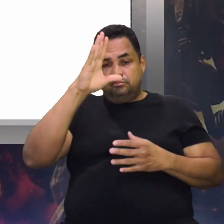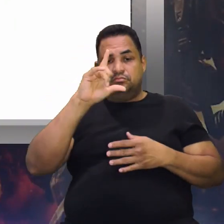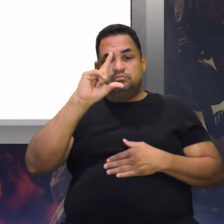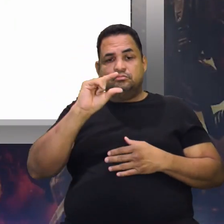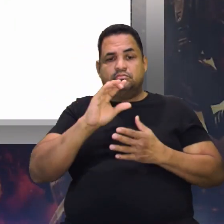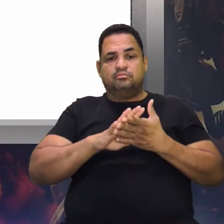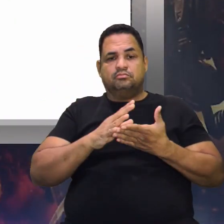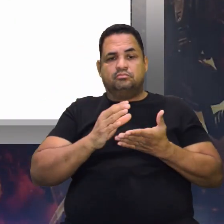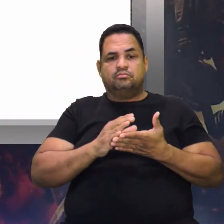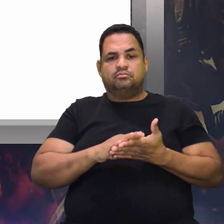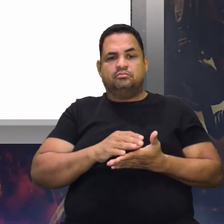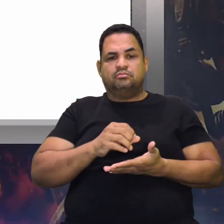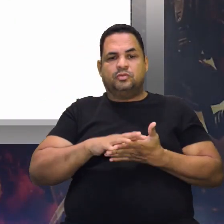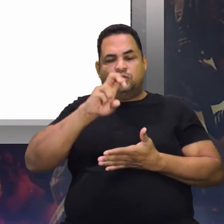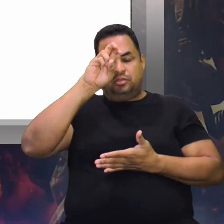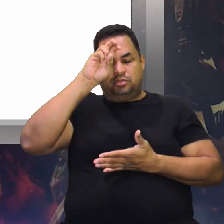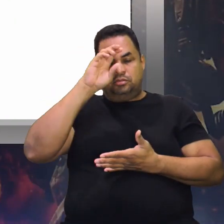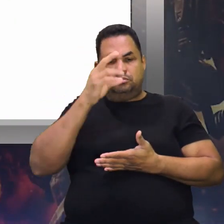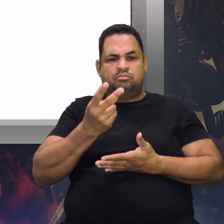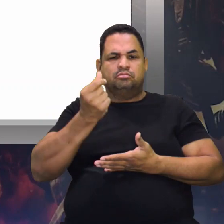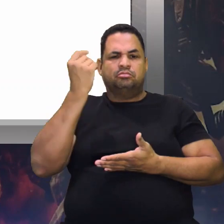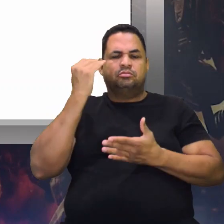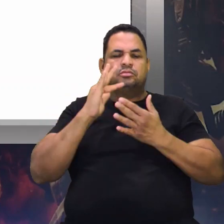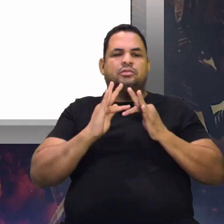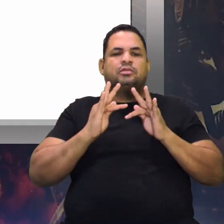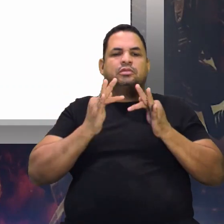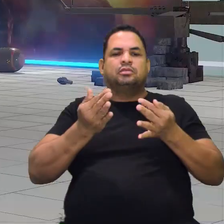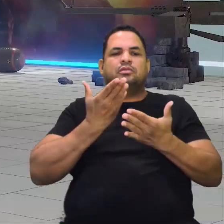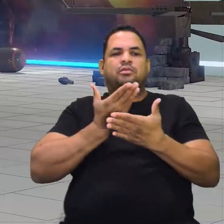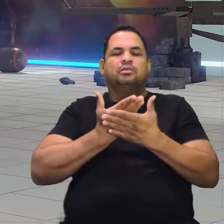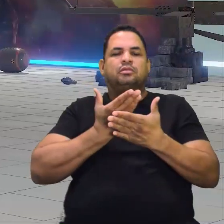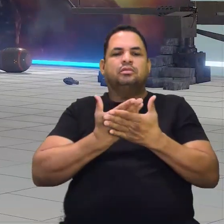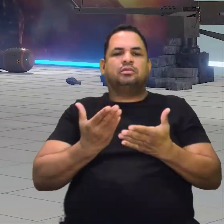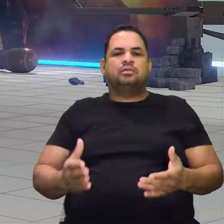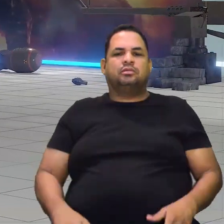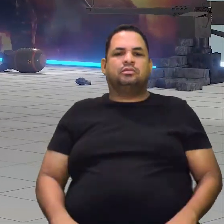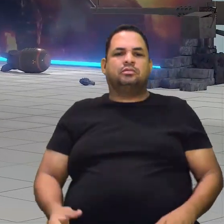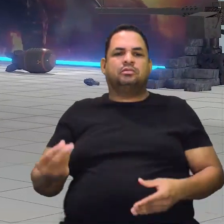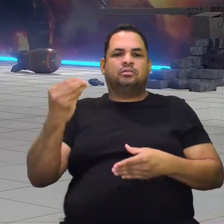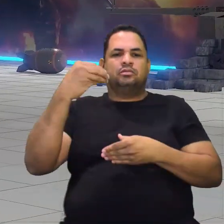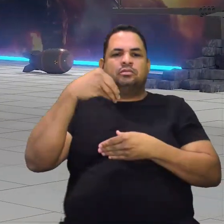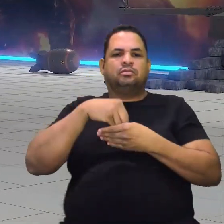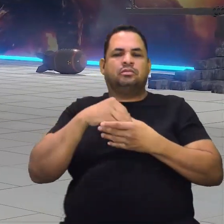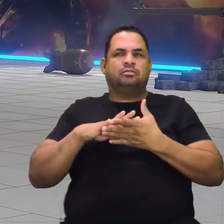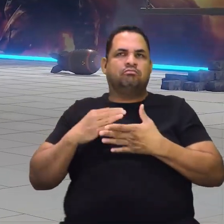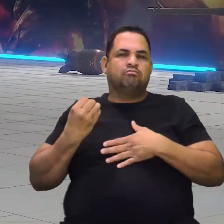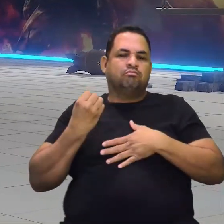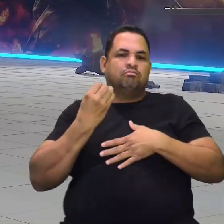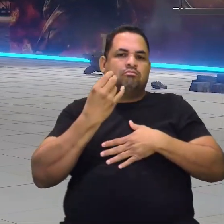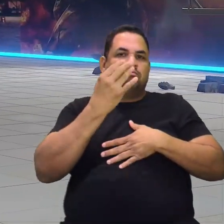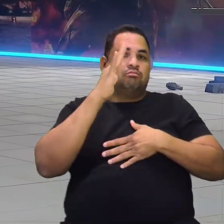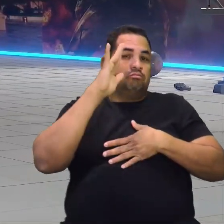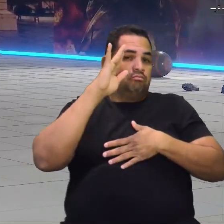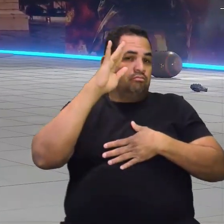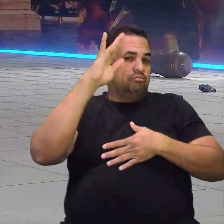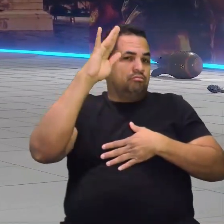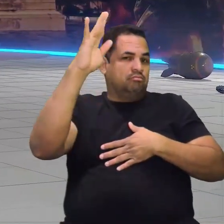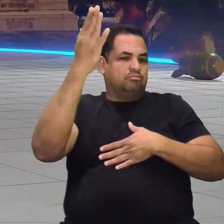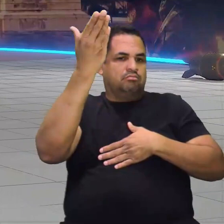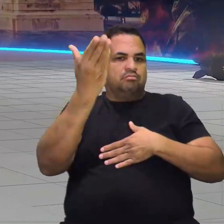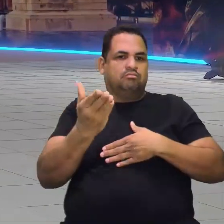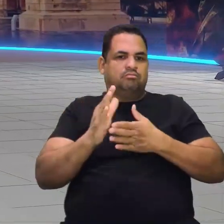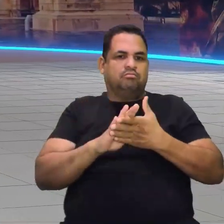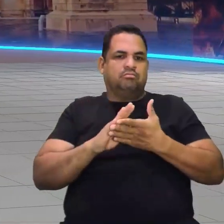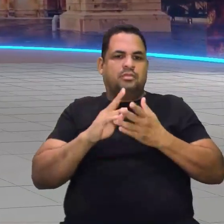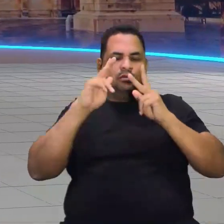o Egito Antigo. A gente encerra essa nossa aula aqui dentro dessa viagem que nós fomos pela